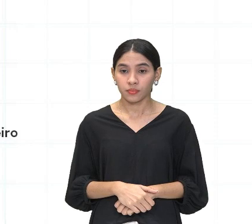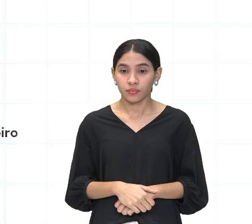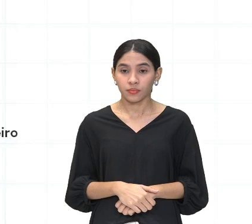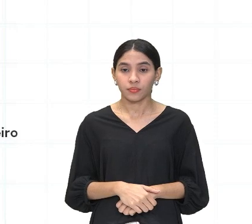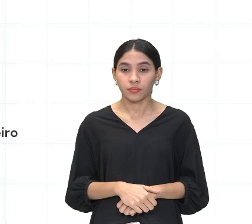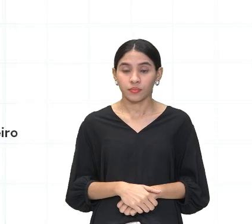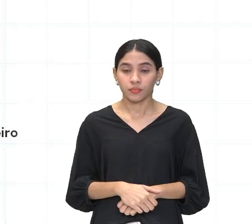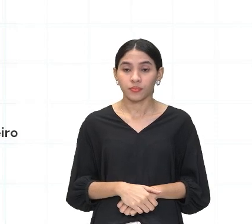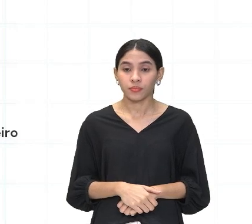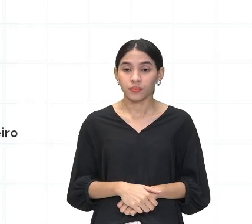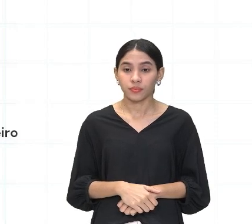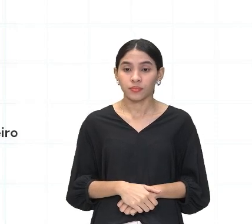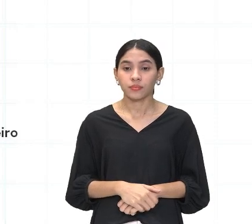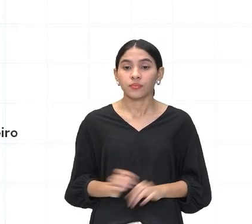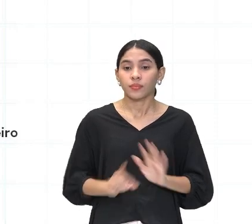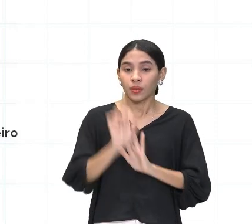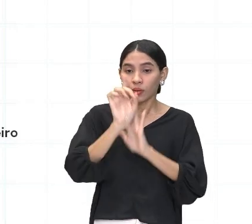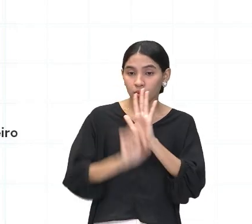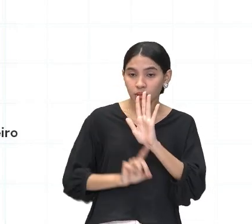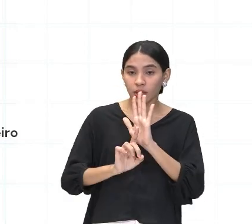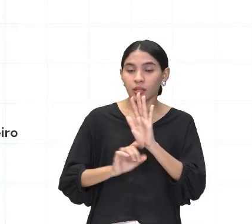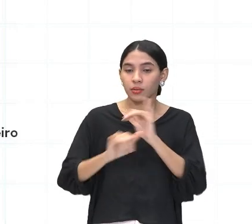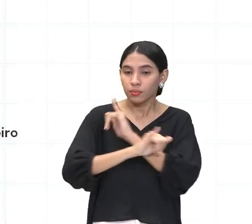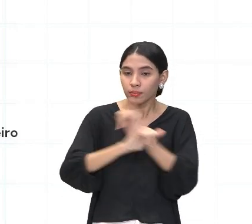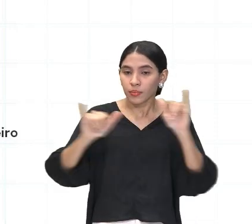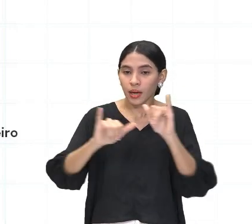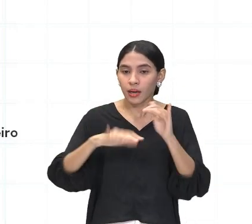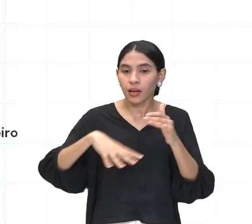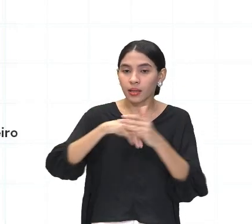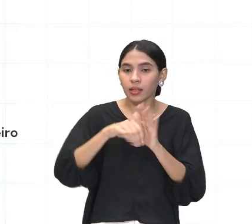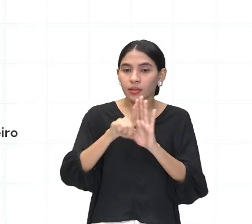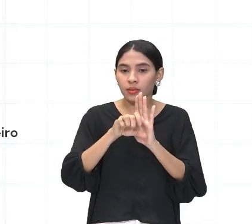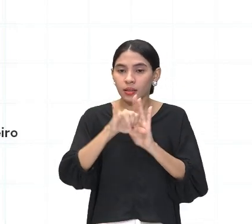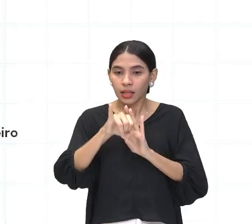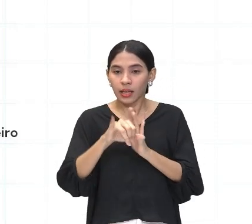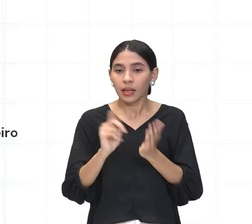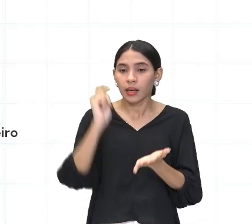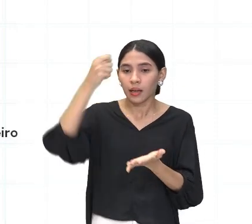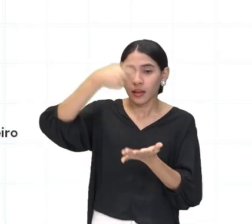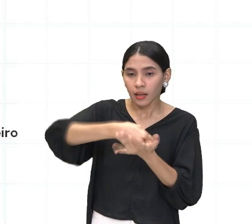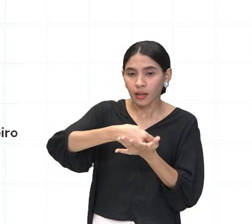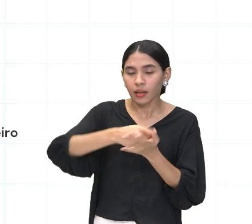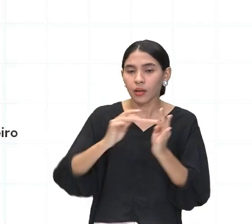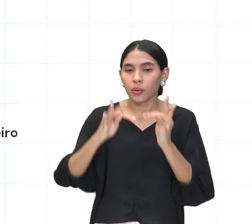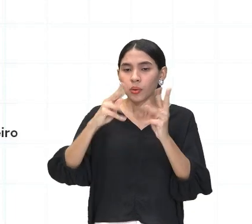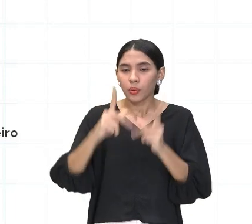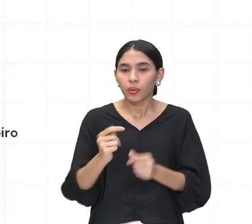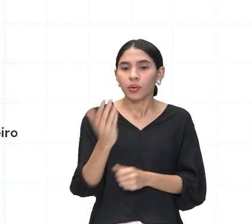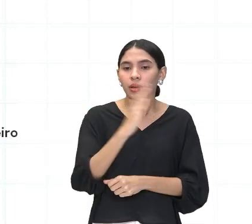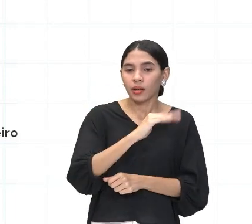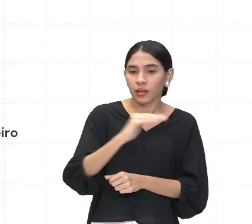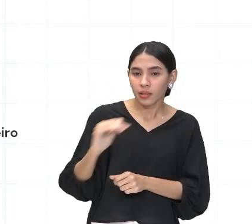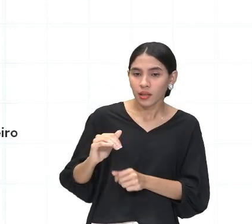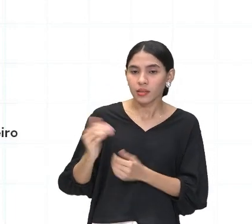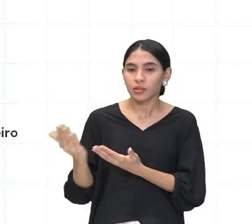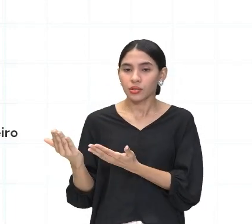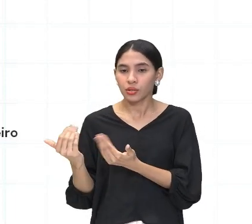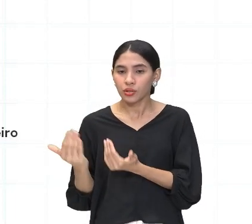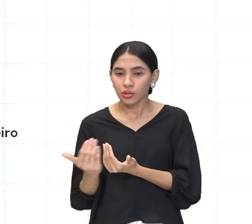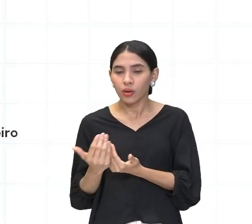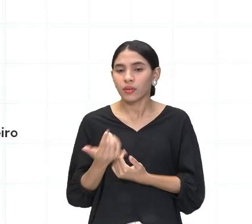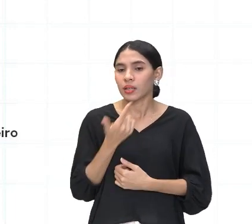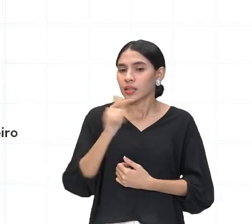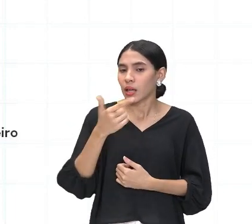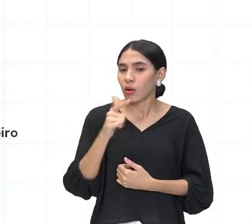Parágrafo único. Os direitos enunciados nesta lei aplicam-se a todas as crianças e adolescentes, sem